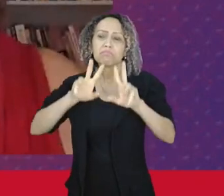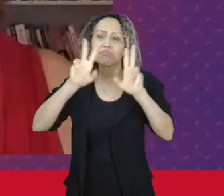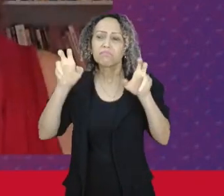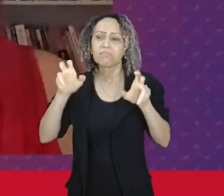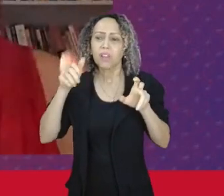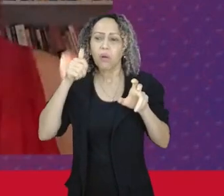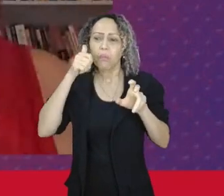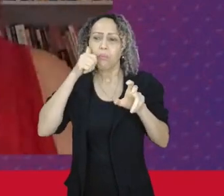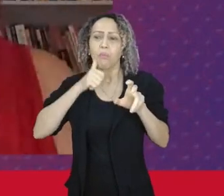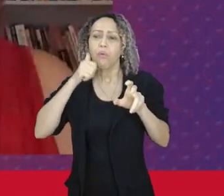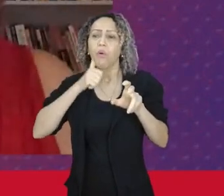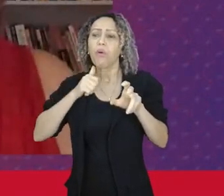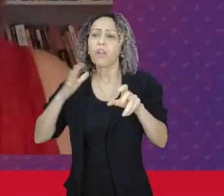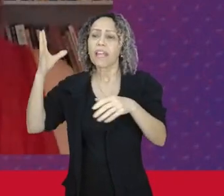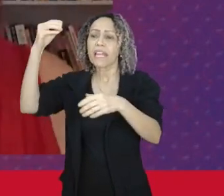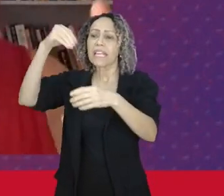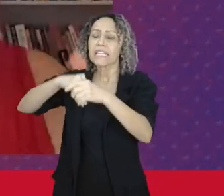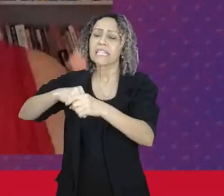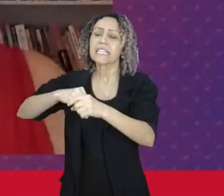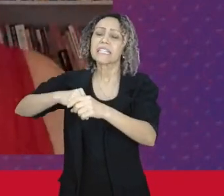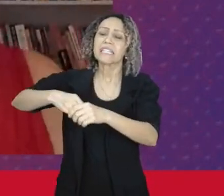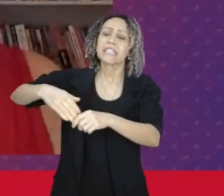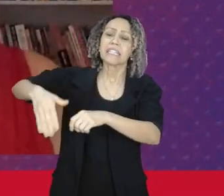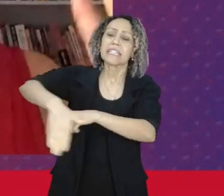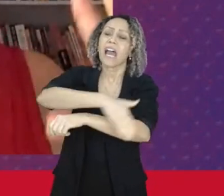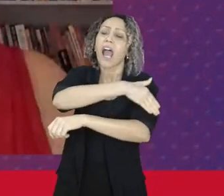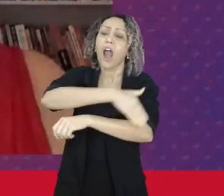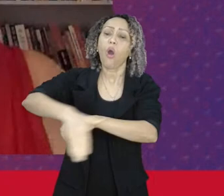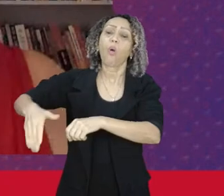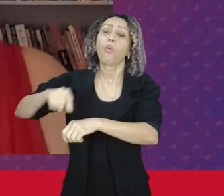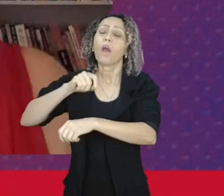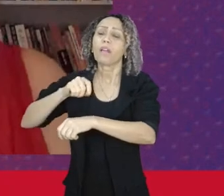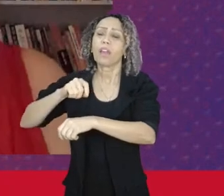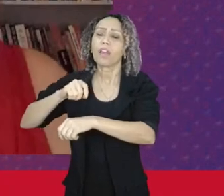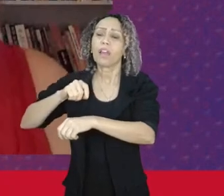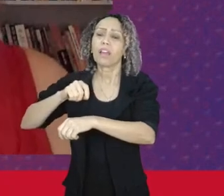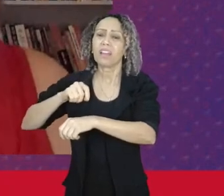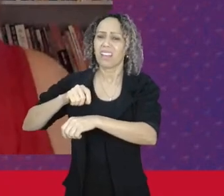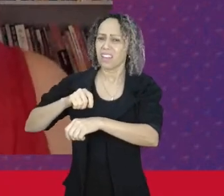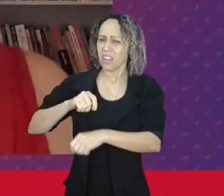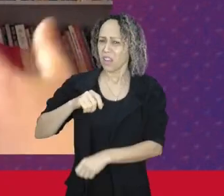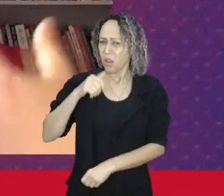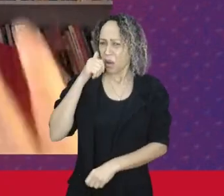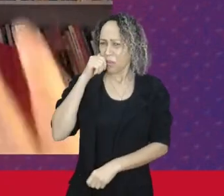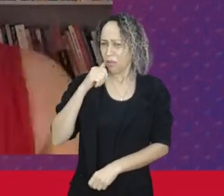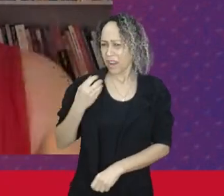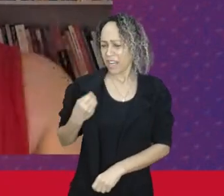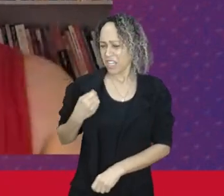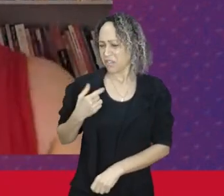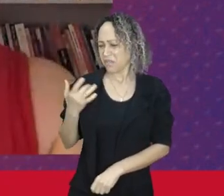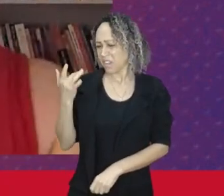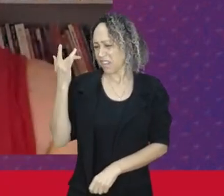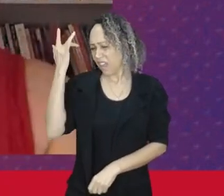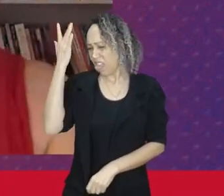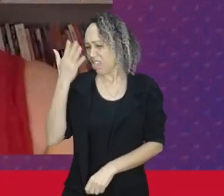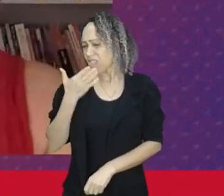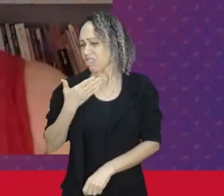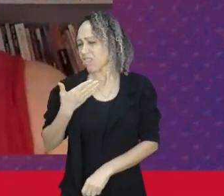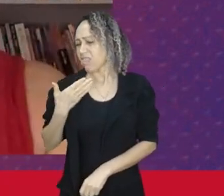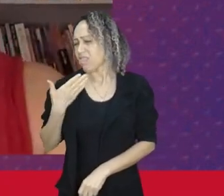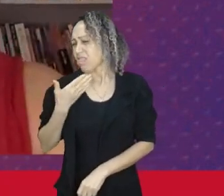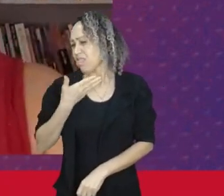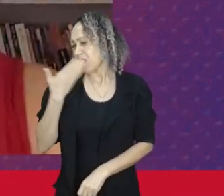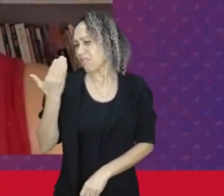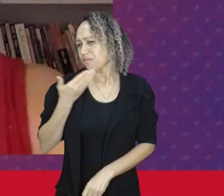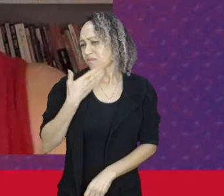da rua. Mulher da rua significa uma mulher de vida fácil, uma mulher que não está dentro da